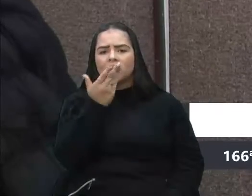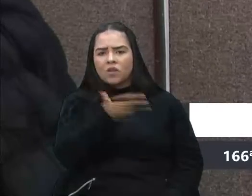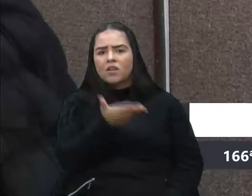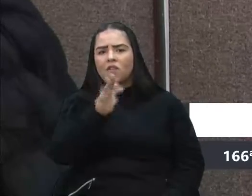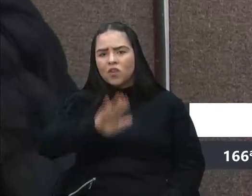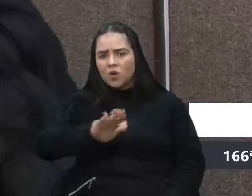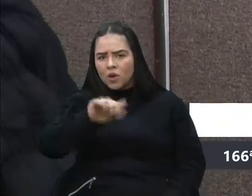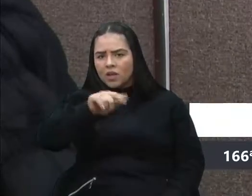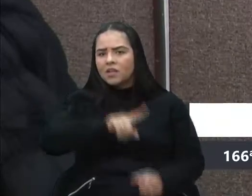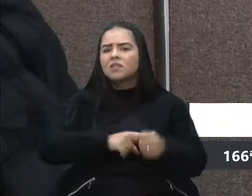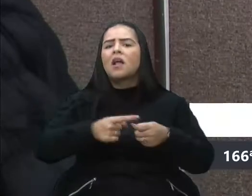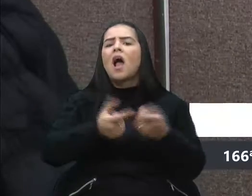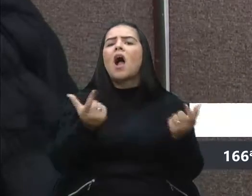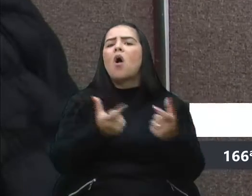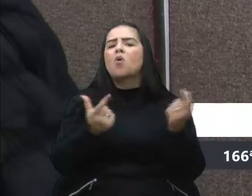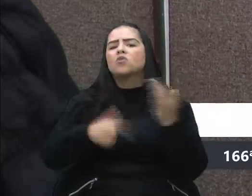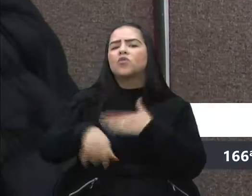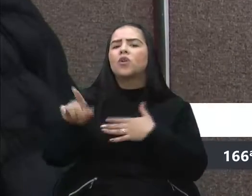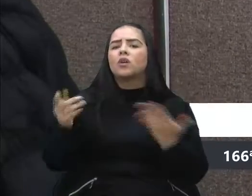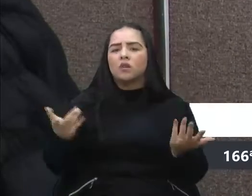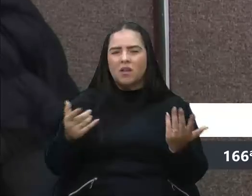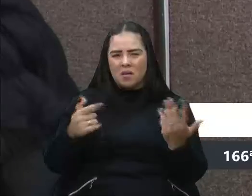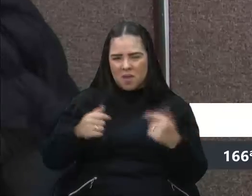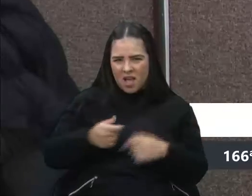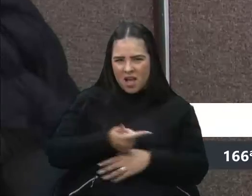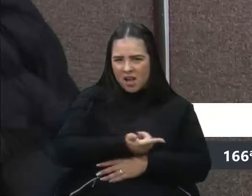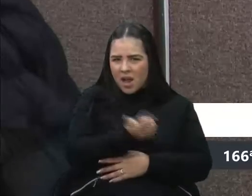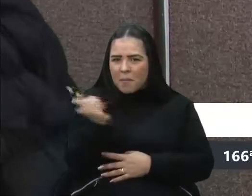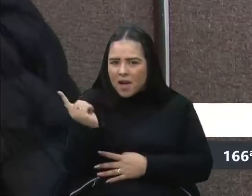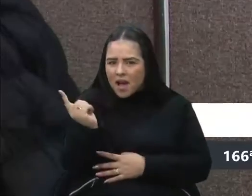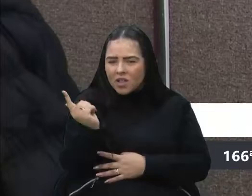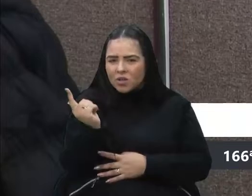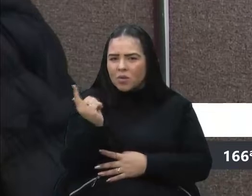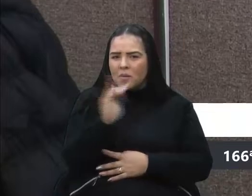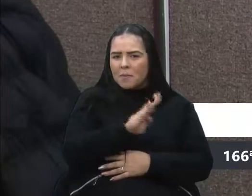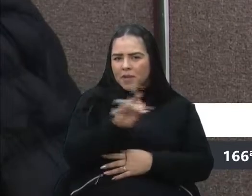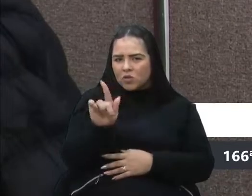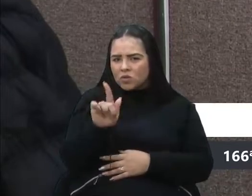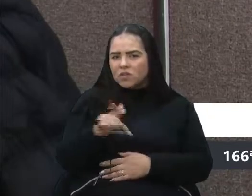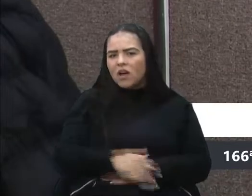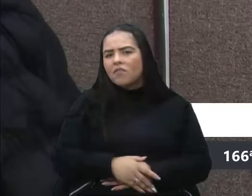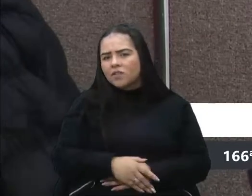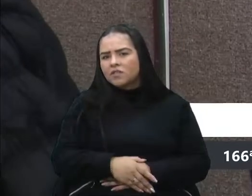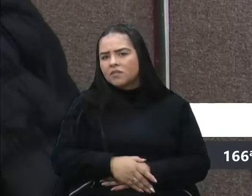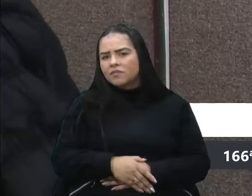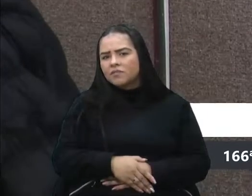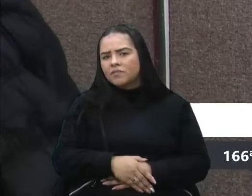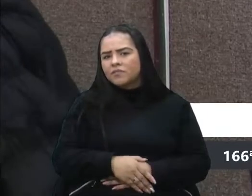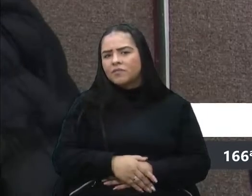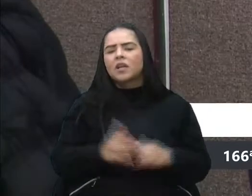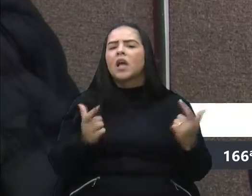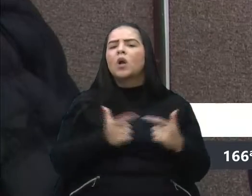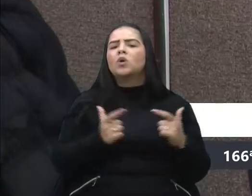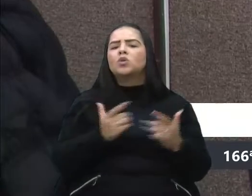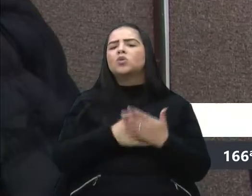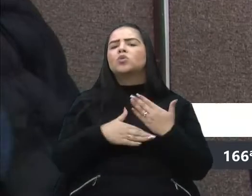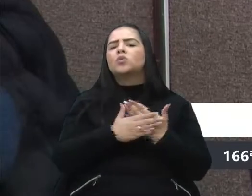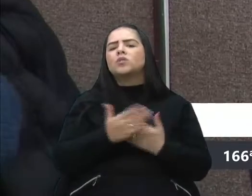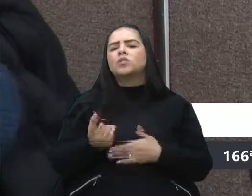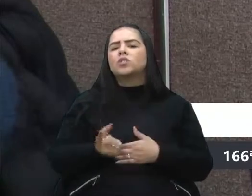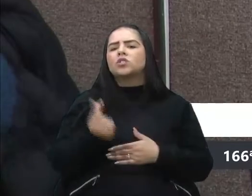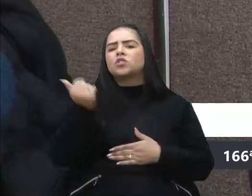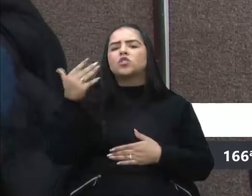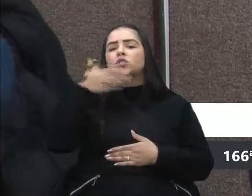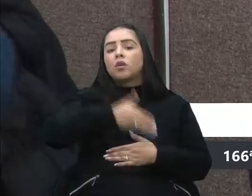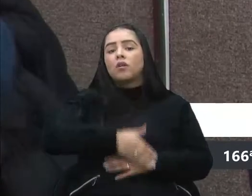na cidade, aonde iria? Para Gramado? Para Bento Gonçalves? Aonde iria todo o recurso que entrou?